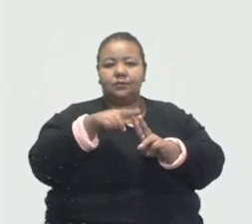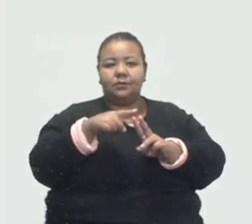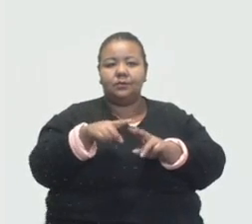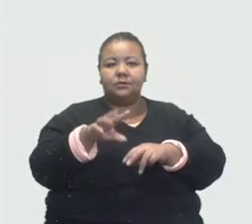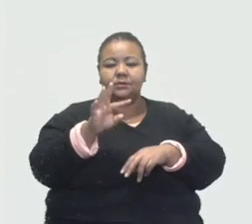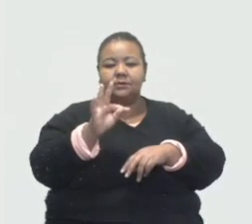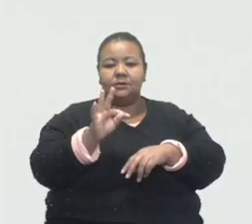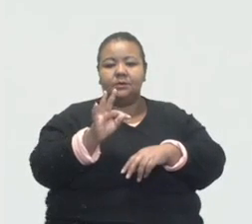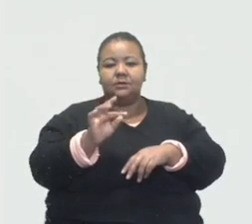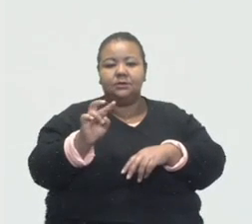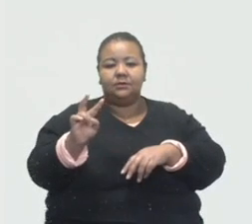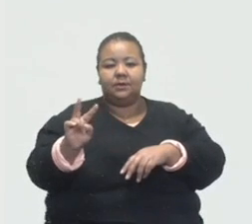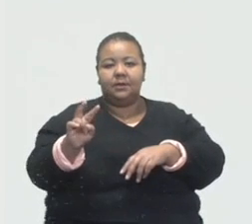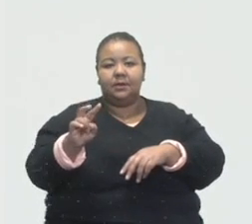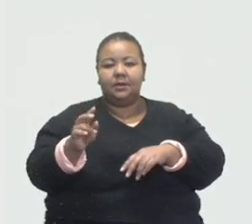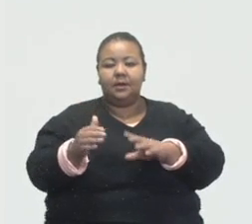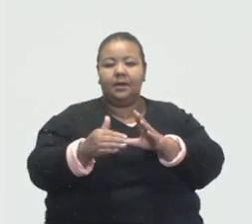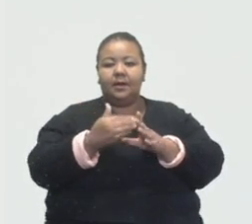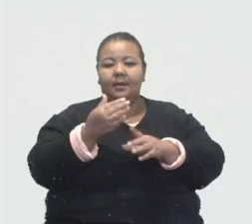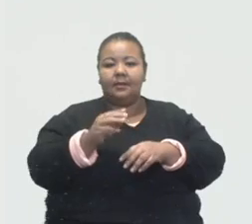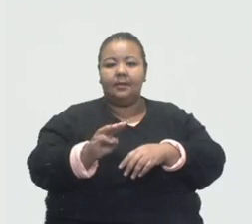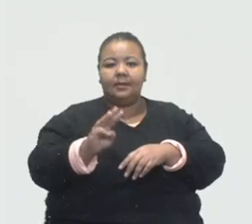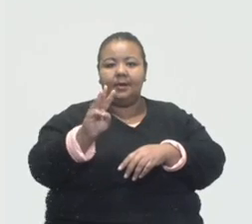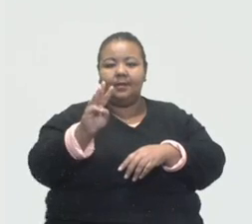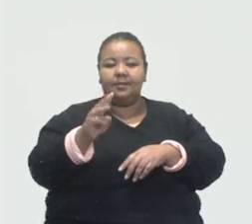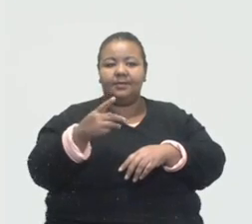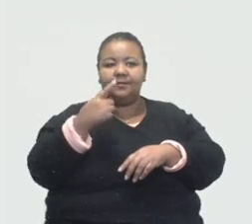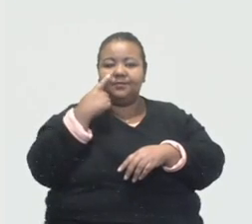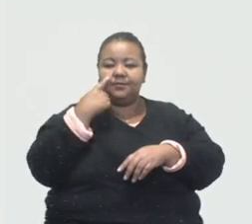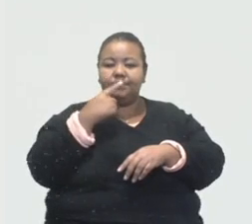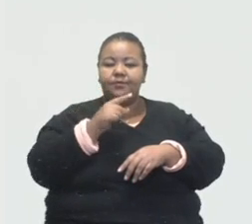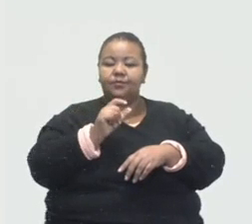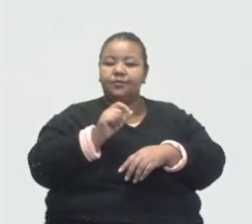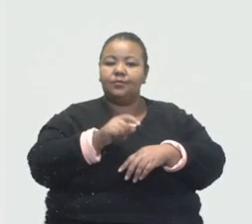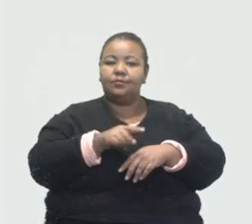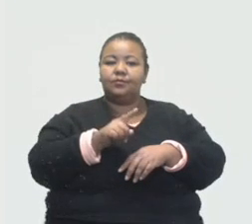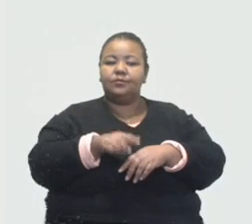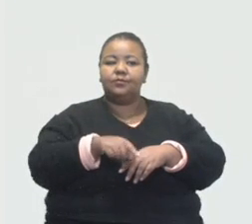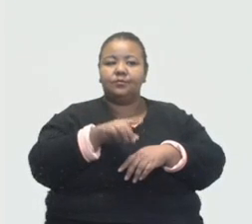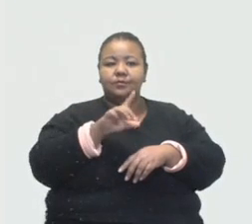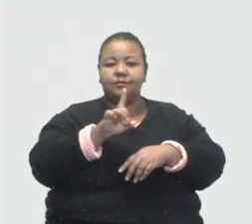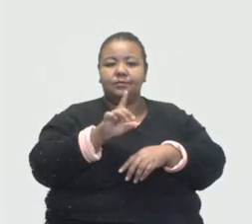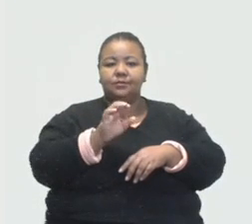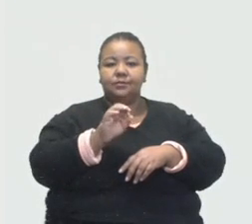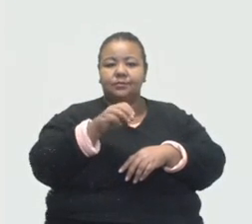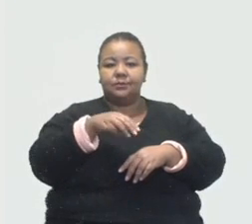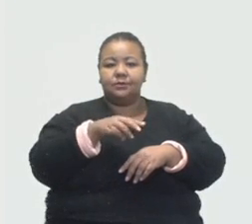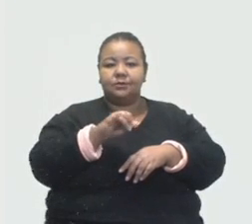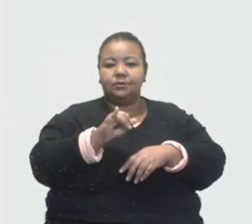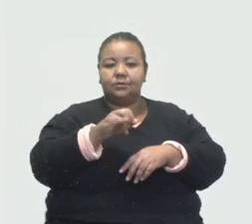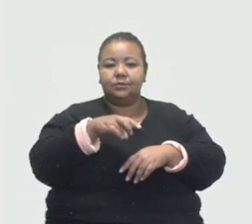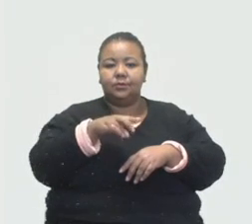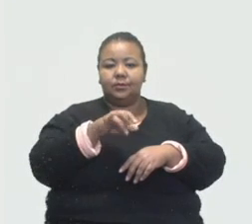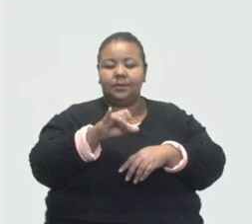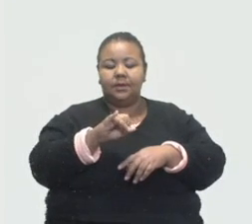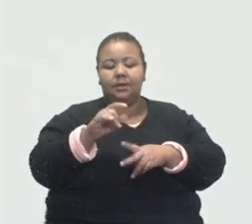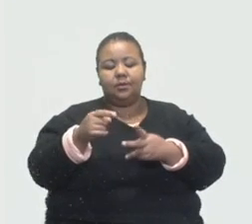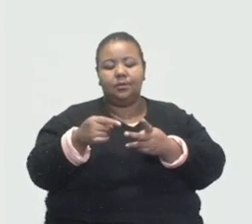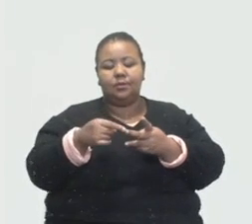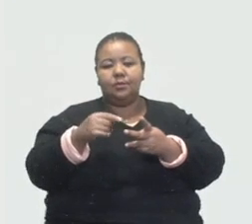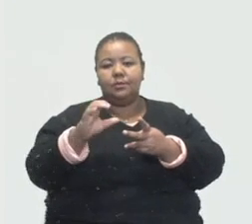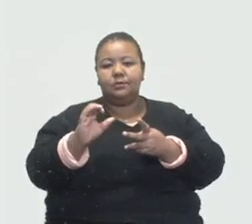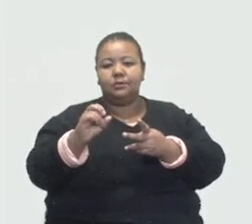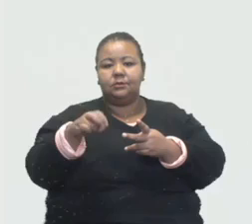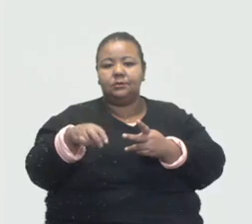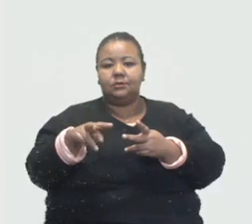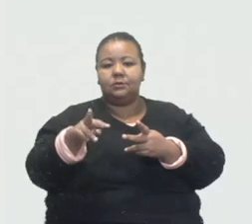T de V em W. Então, nós temos aqui o domínio e o contradomínio. Essa mesma